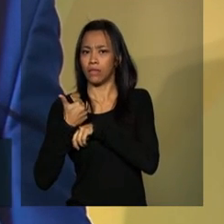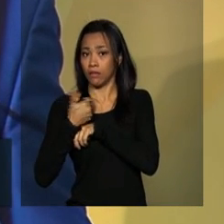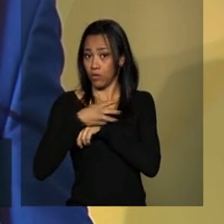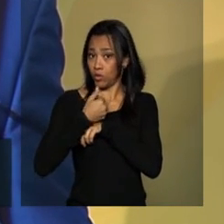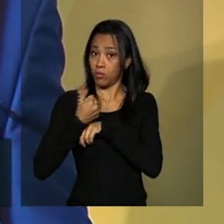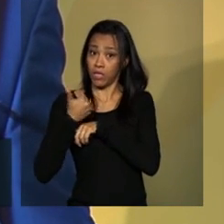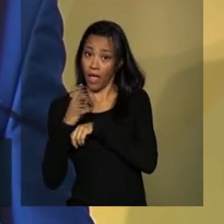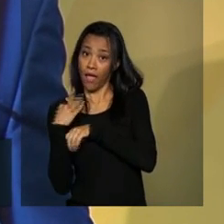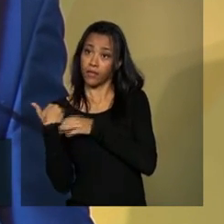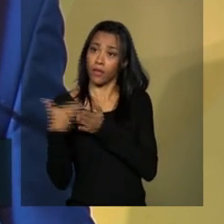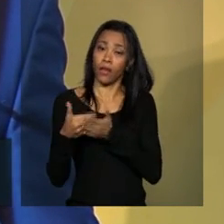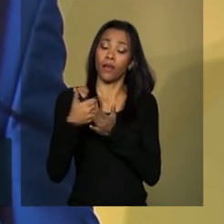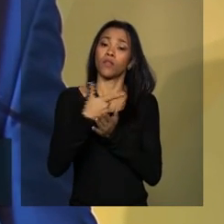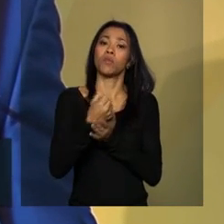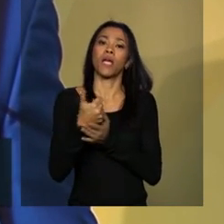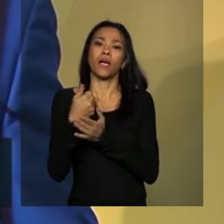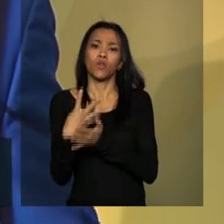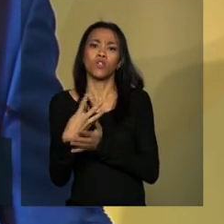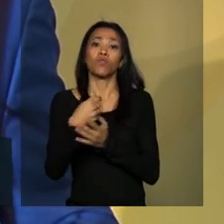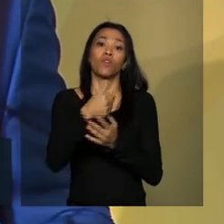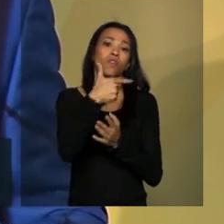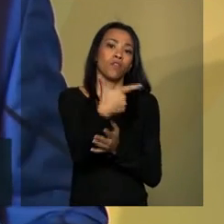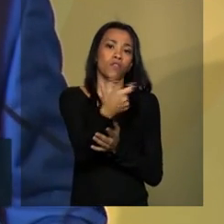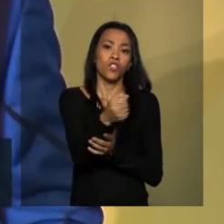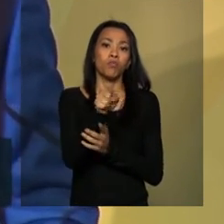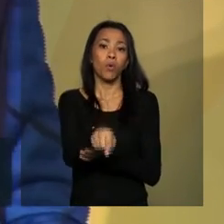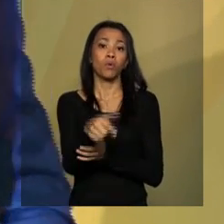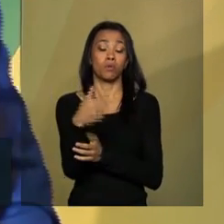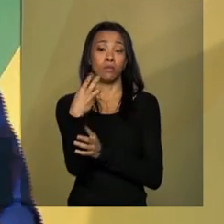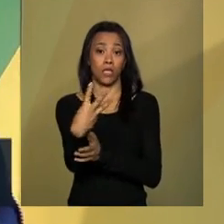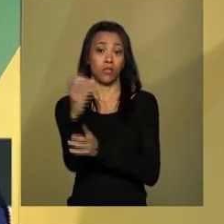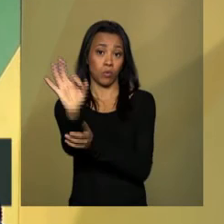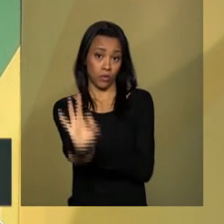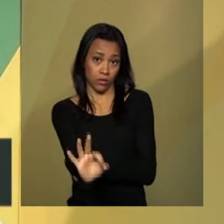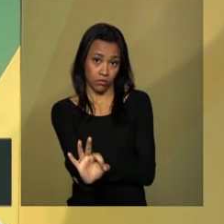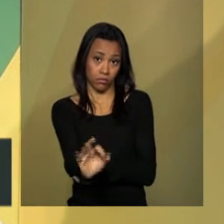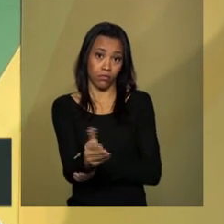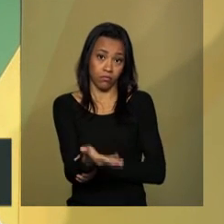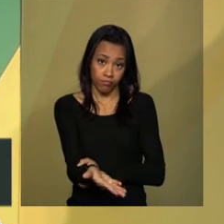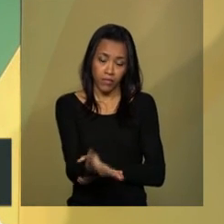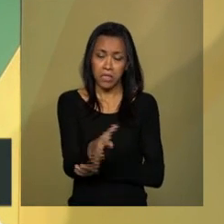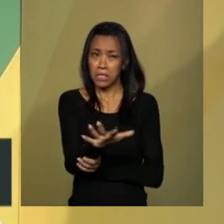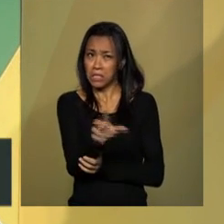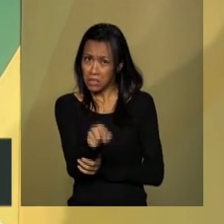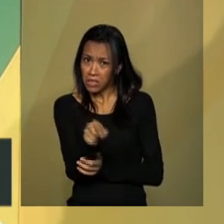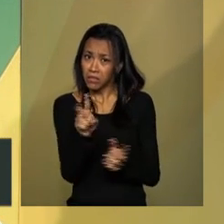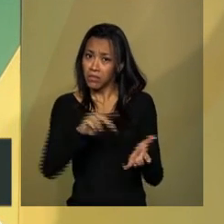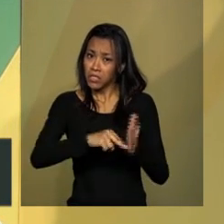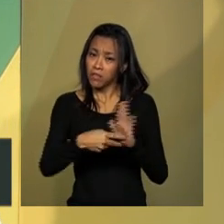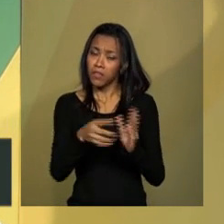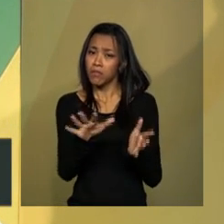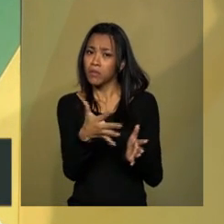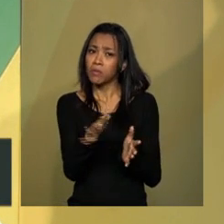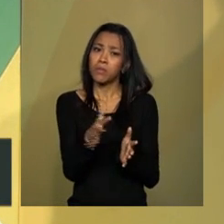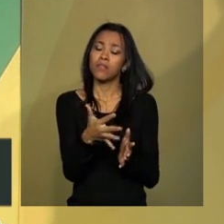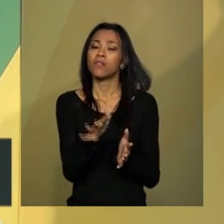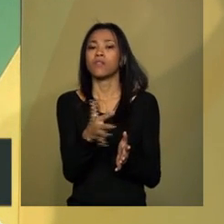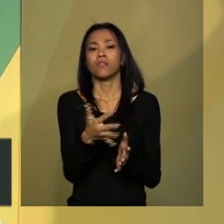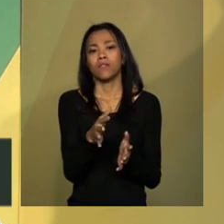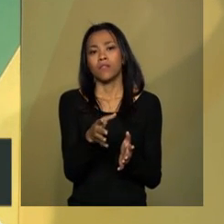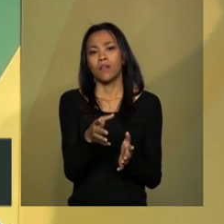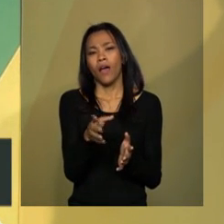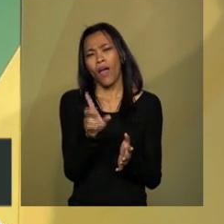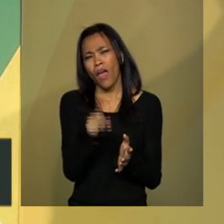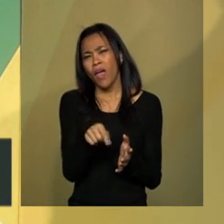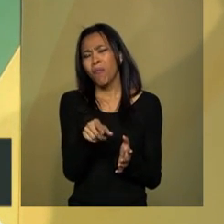Brasil foi 20,3%. Que mais ou menos no meio ali que você vê nas grandes economias,